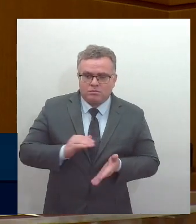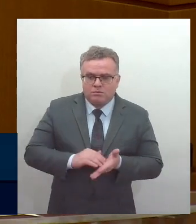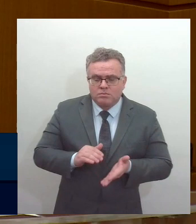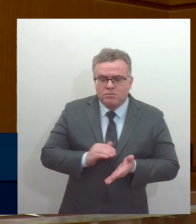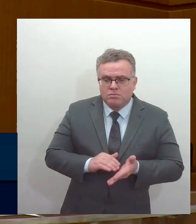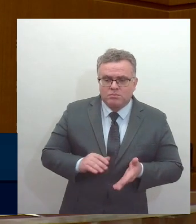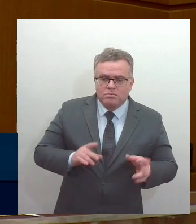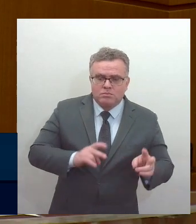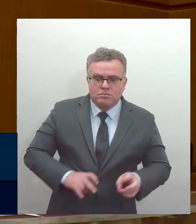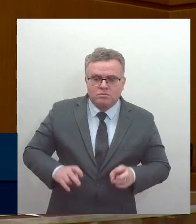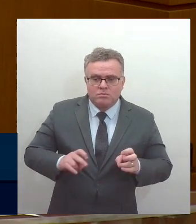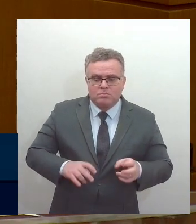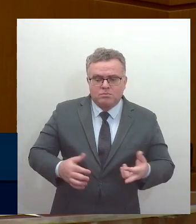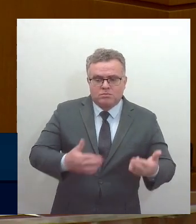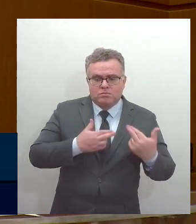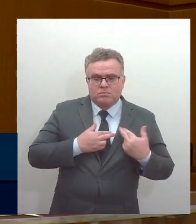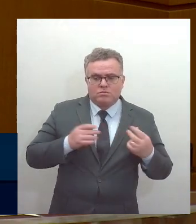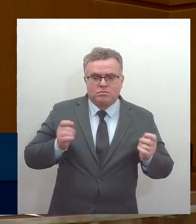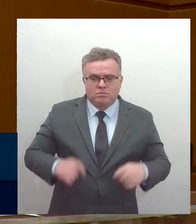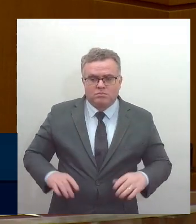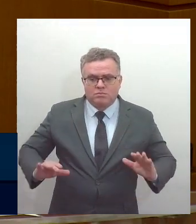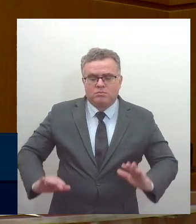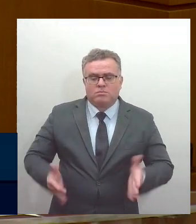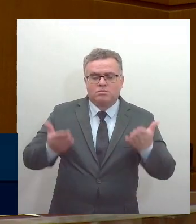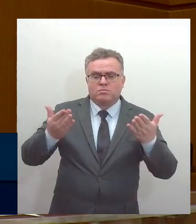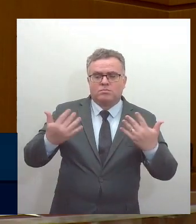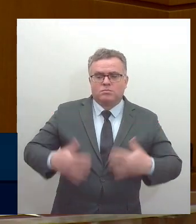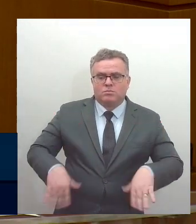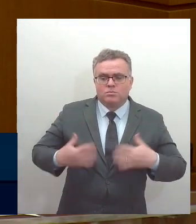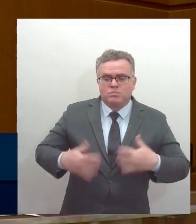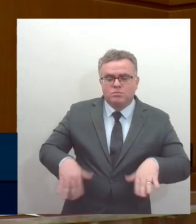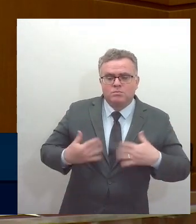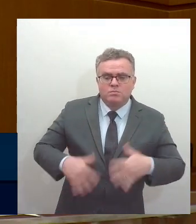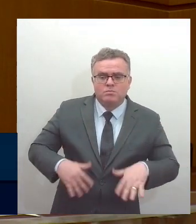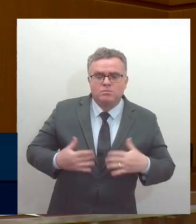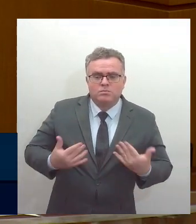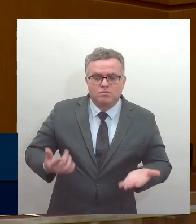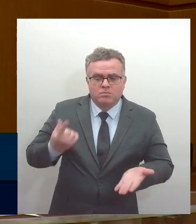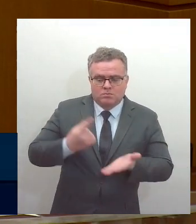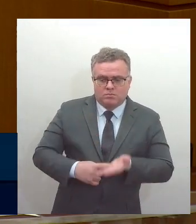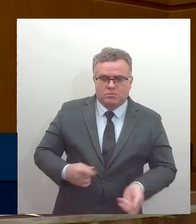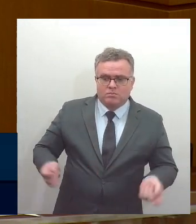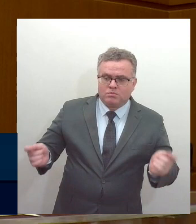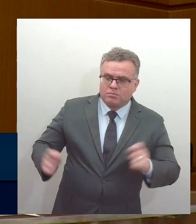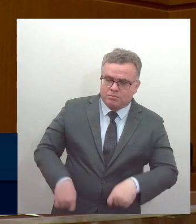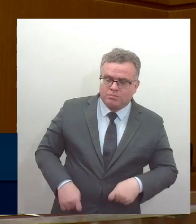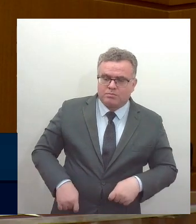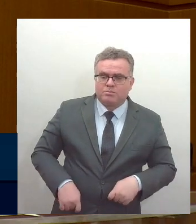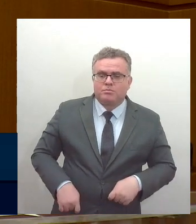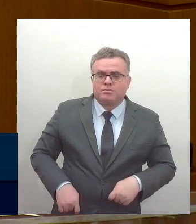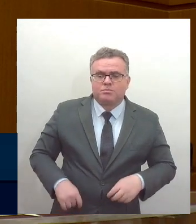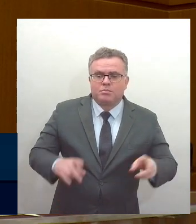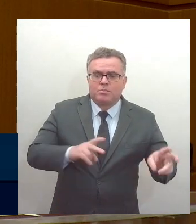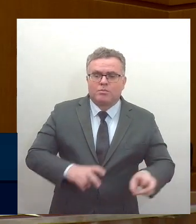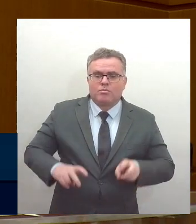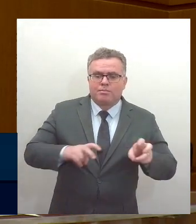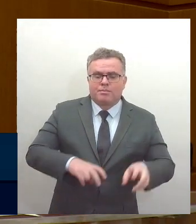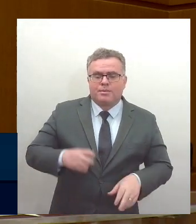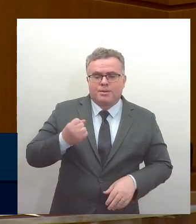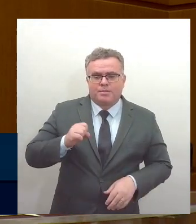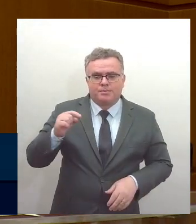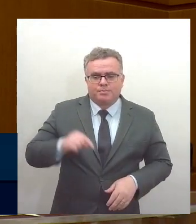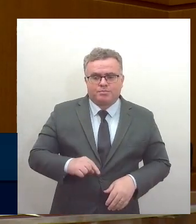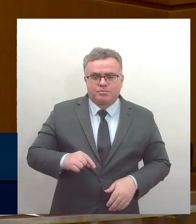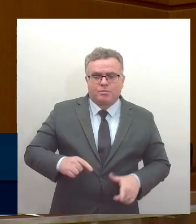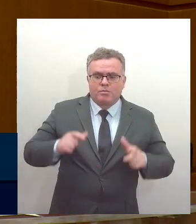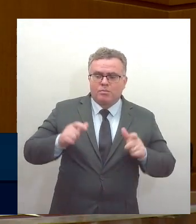celebração do potencial do Alto Sertão sergipano, numa localidade que se desenvolveu tendo leite como